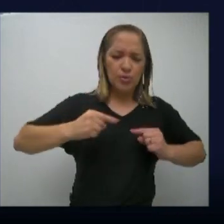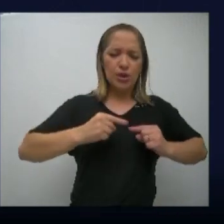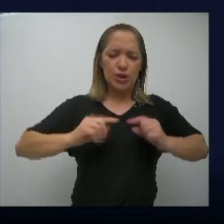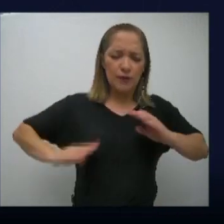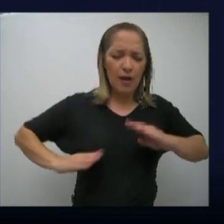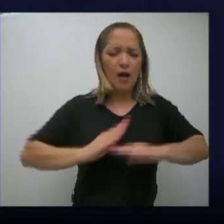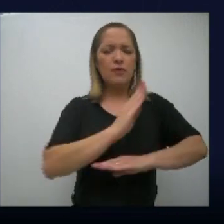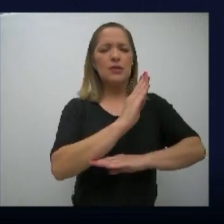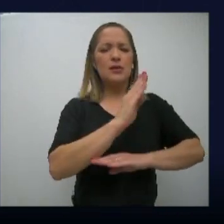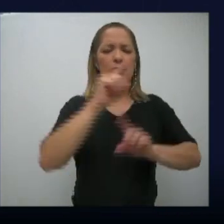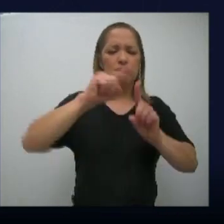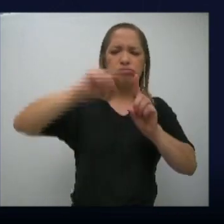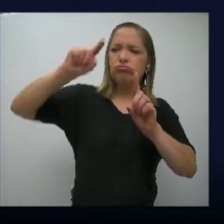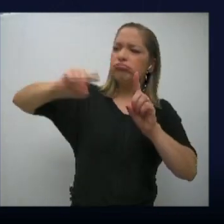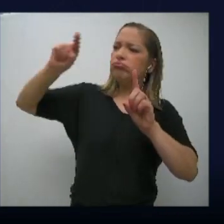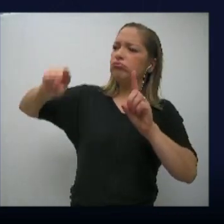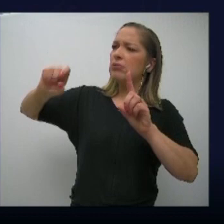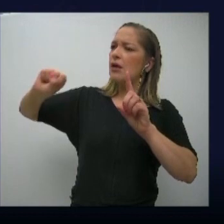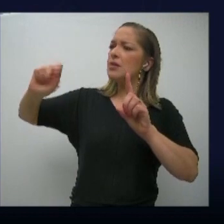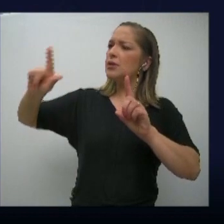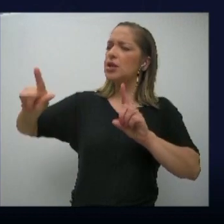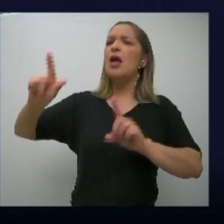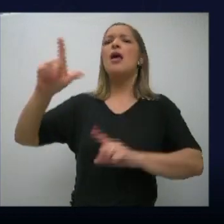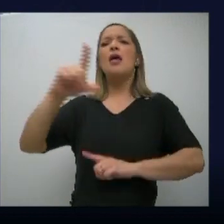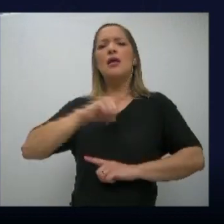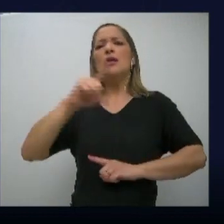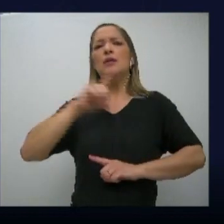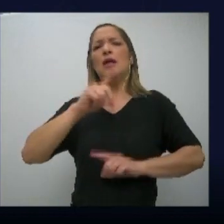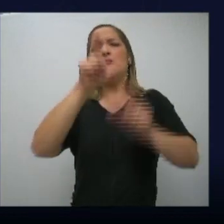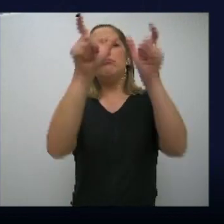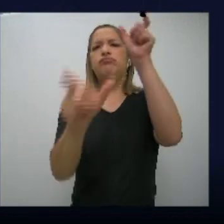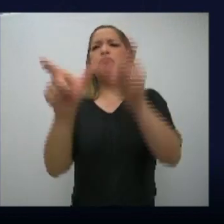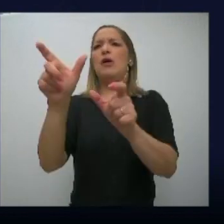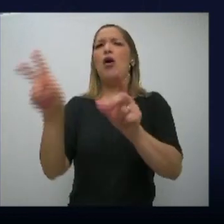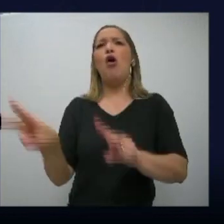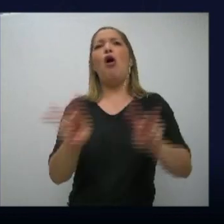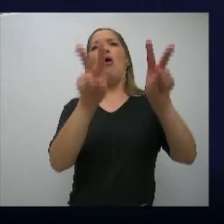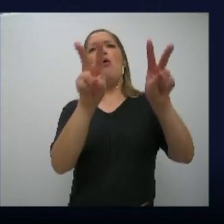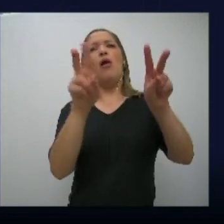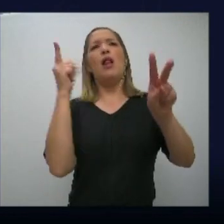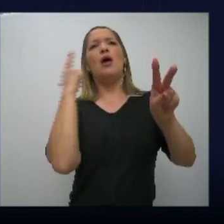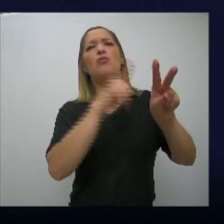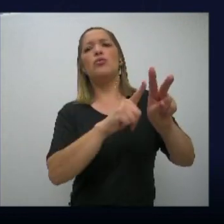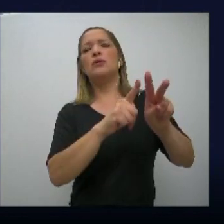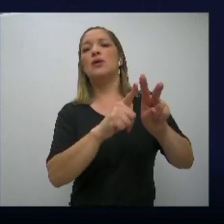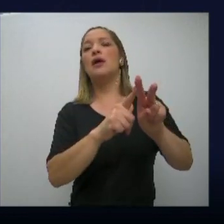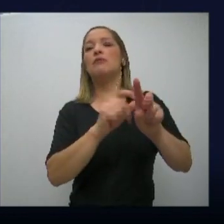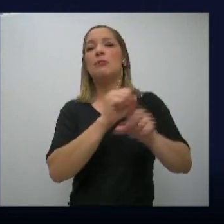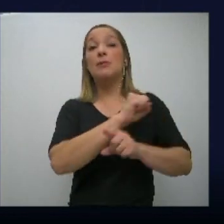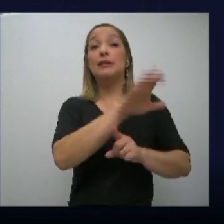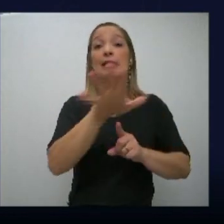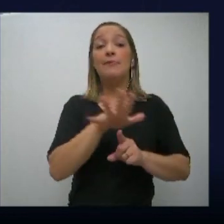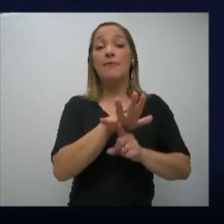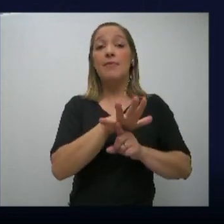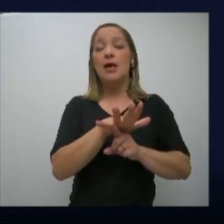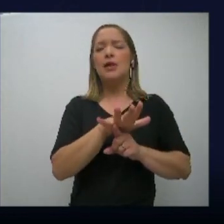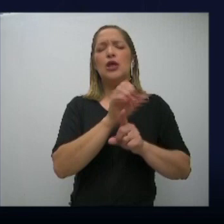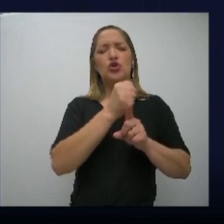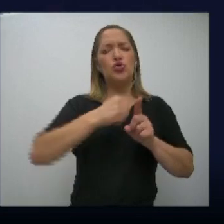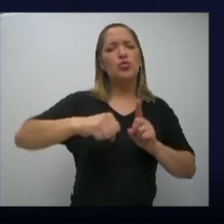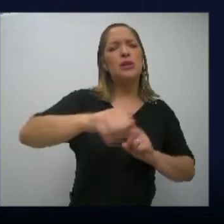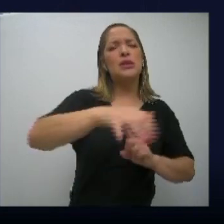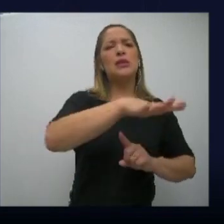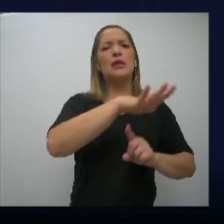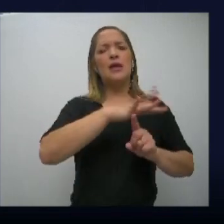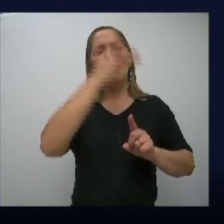ele eu tive indicadores SG que são públicos e as pessoas conseguem olhar eu acho que são demanda das toda a sociedade a demanda das pessoas mais jovens